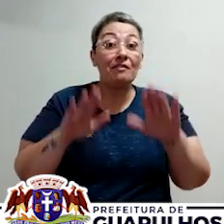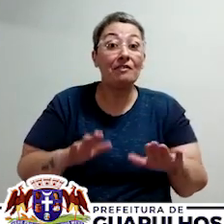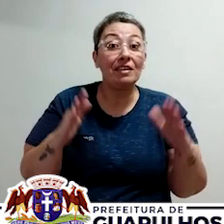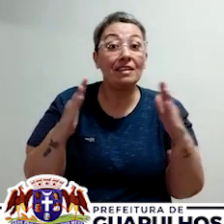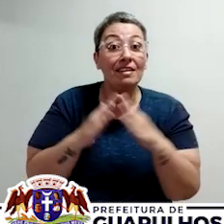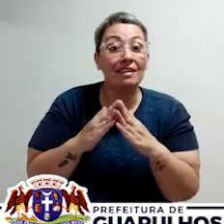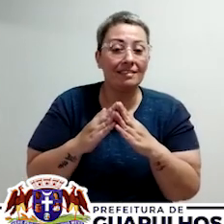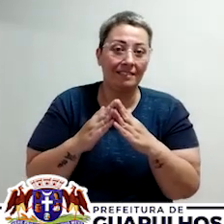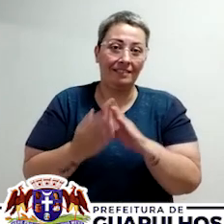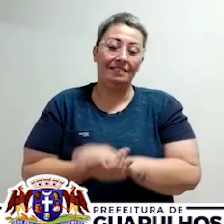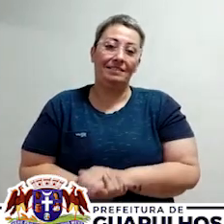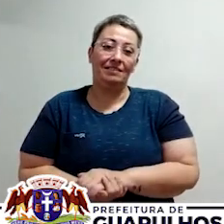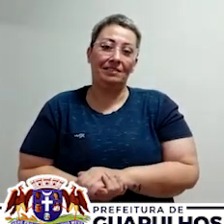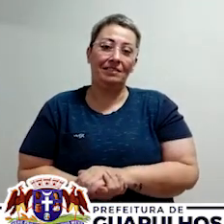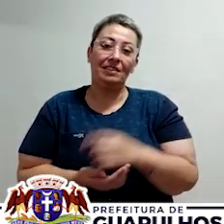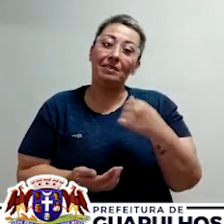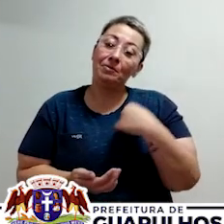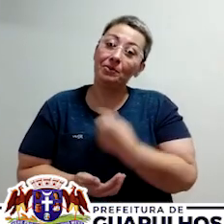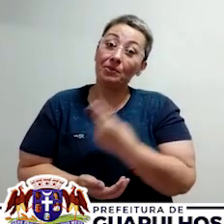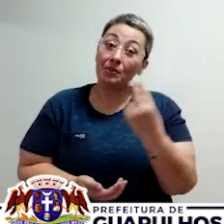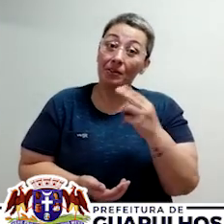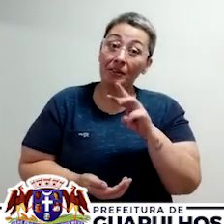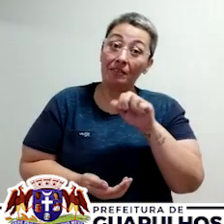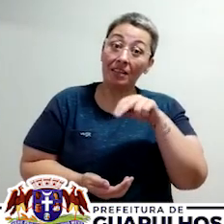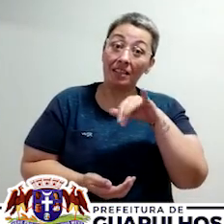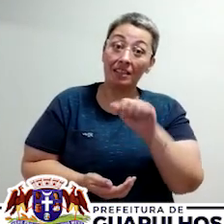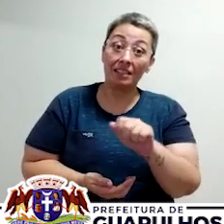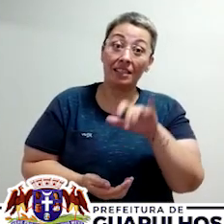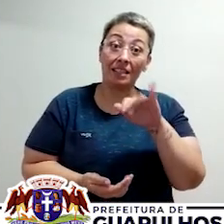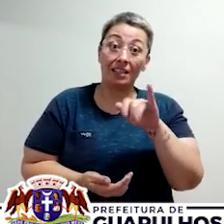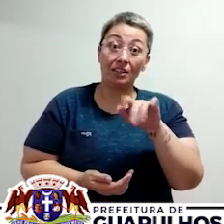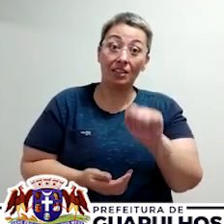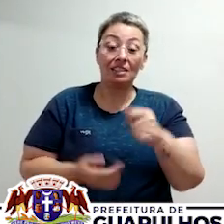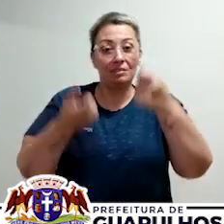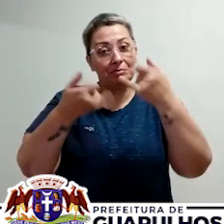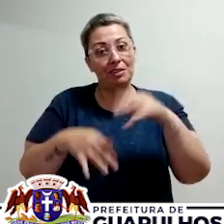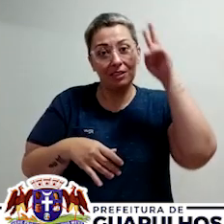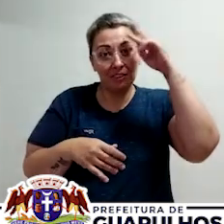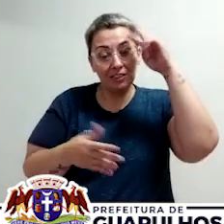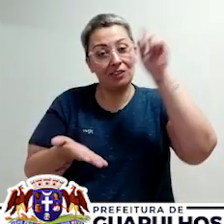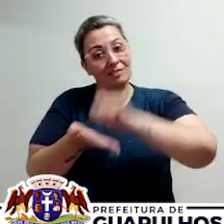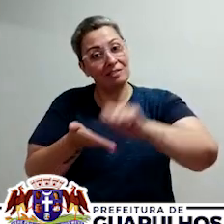e fique em casa. Eu sou Vânia Carolis, contadora de